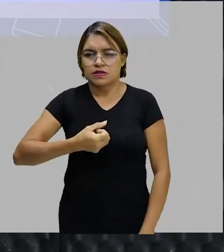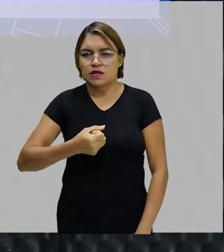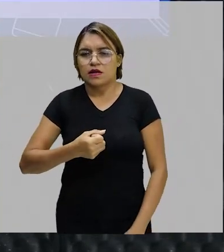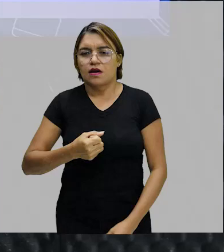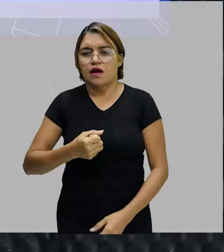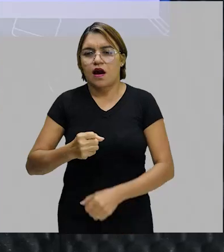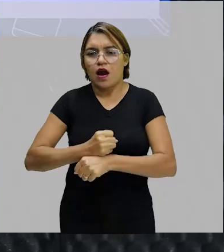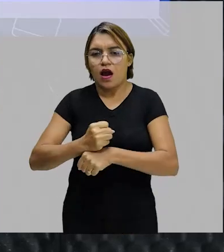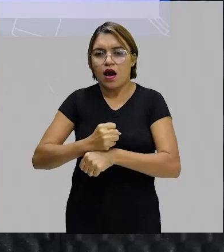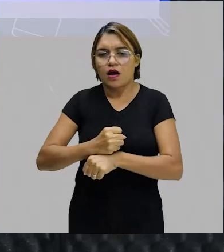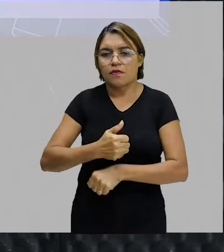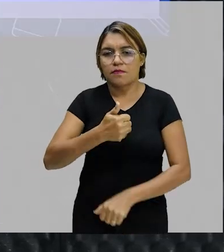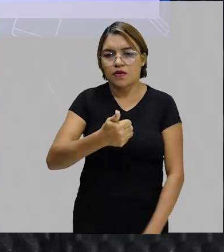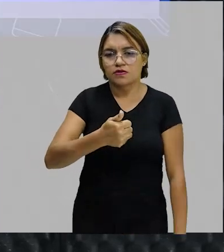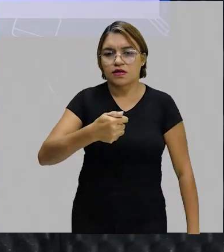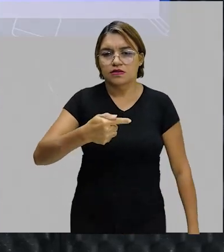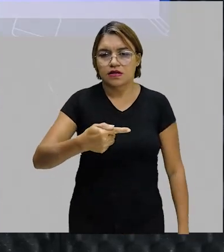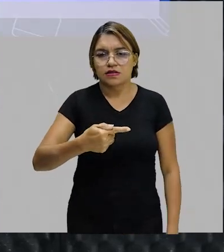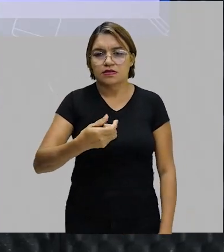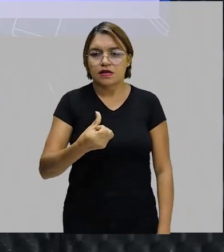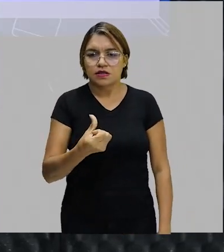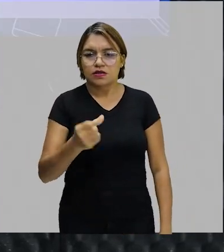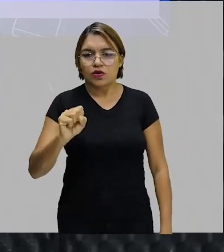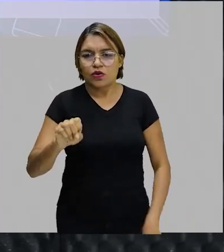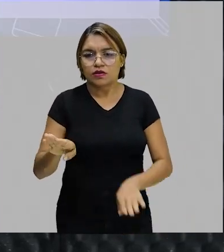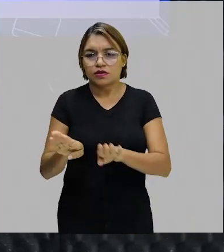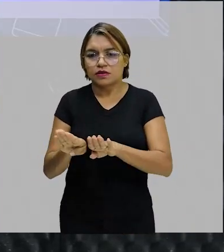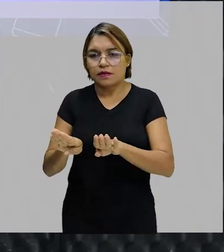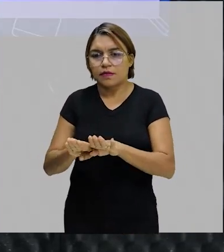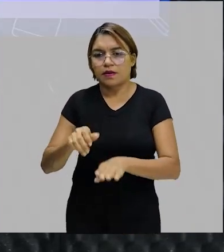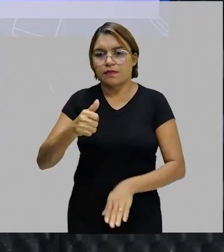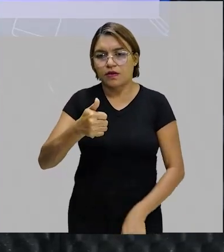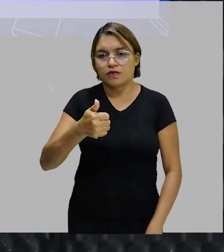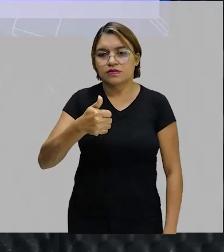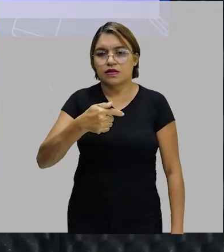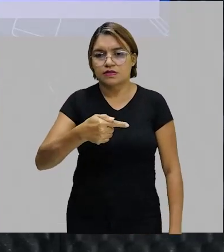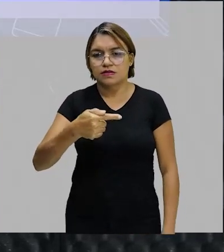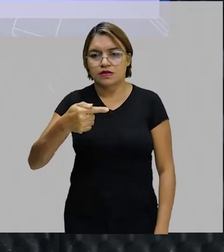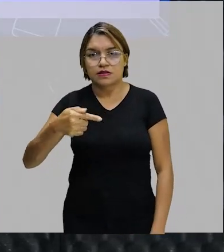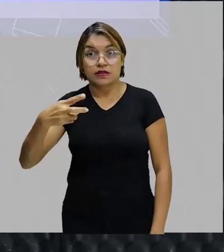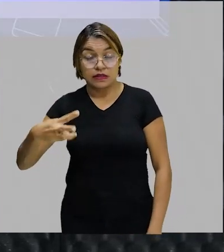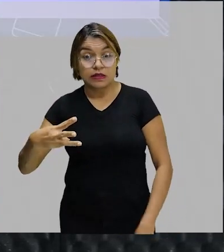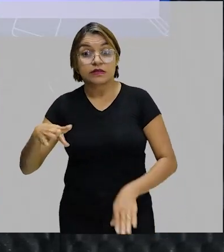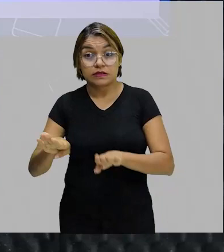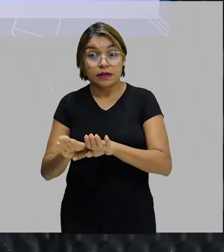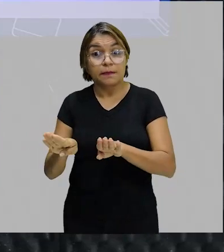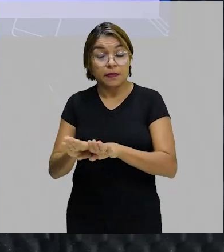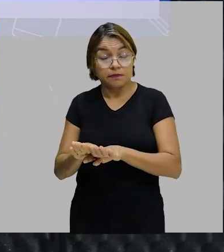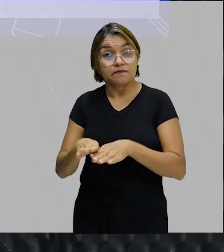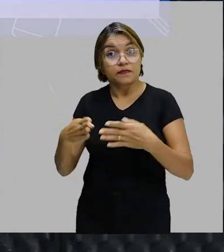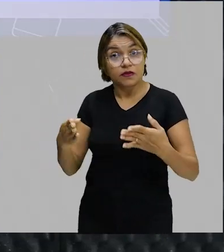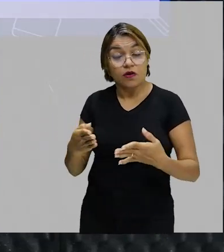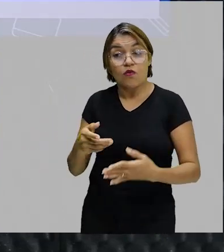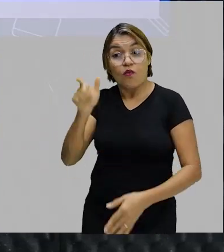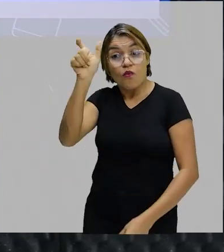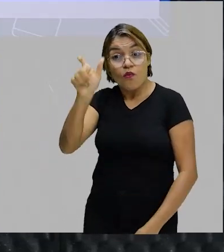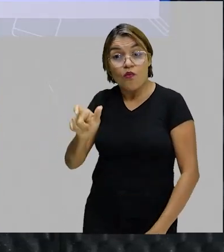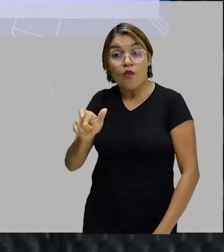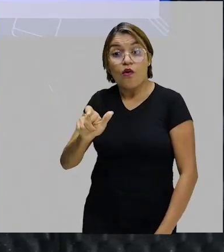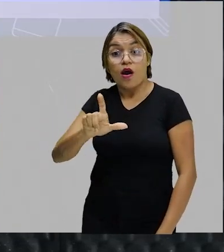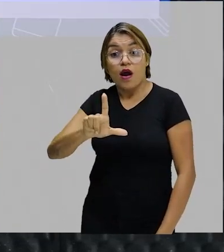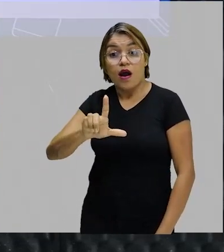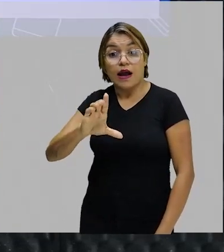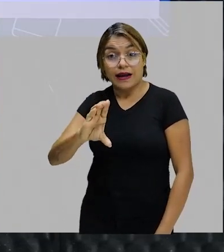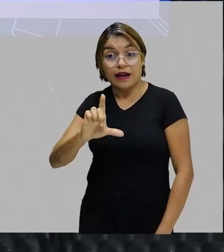1773. Então, esse é um pouquinho sobre um dos principais autores do arcadismo no Brasil, que é o Cláudio Manuel da Costa. Vocês veem que ele tem